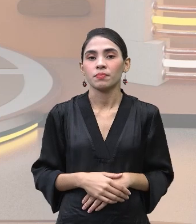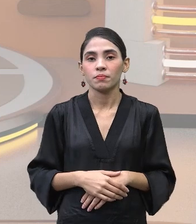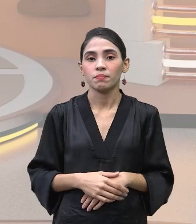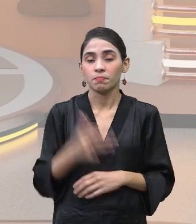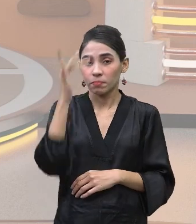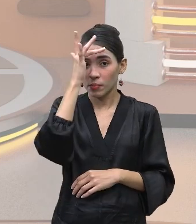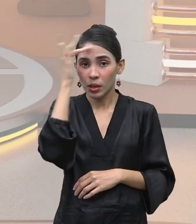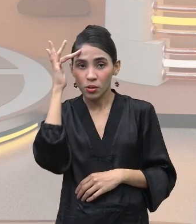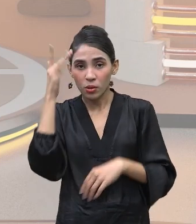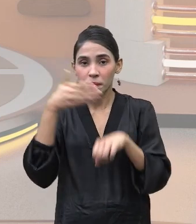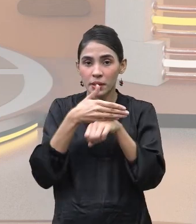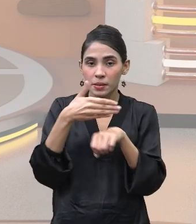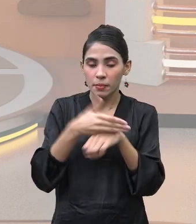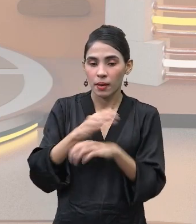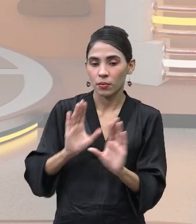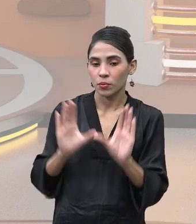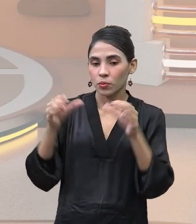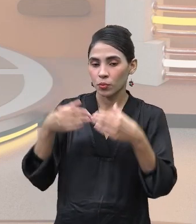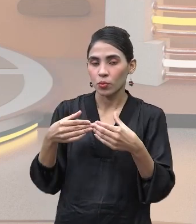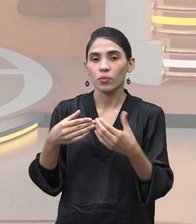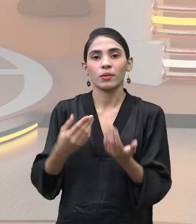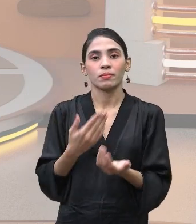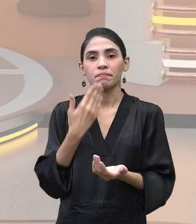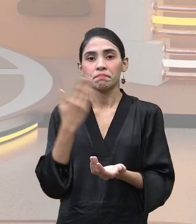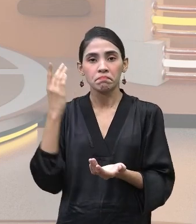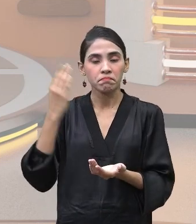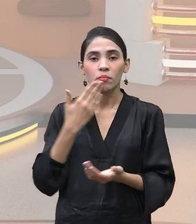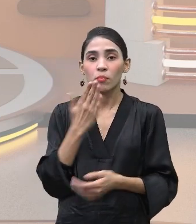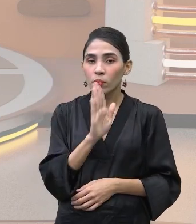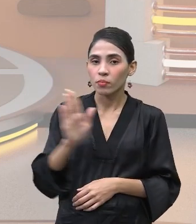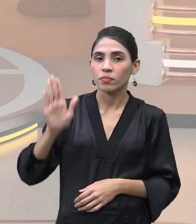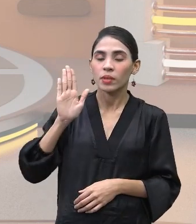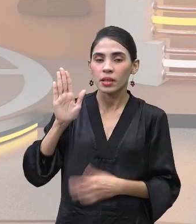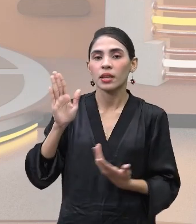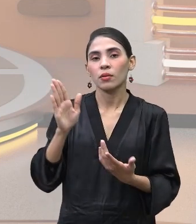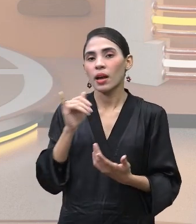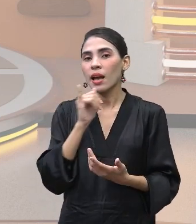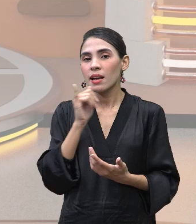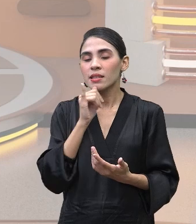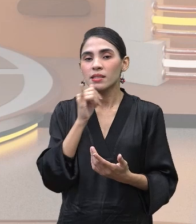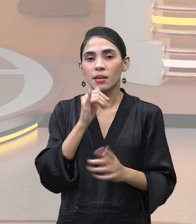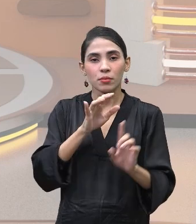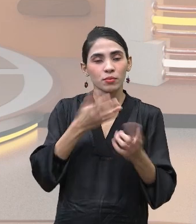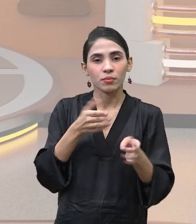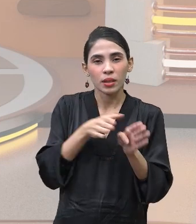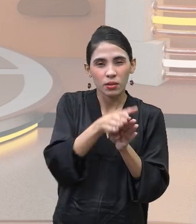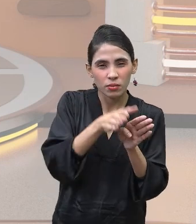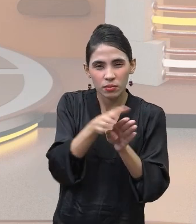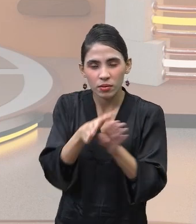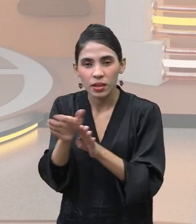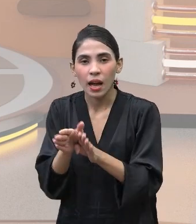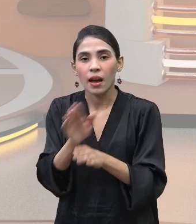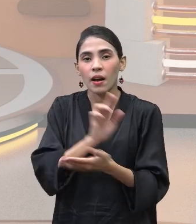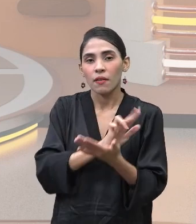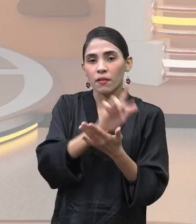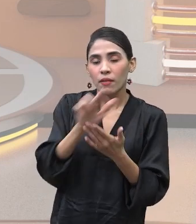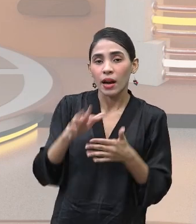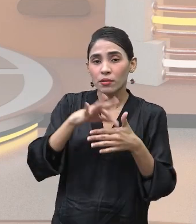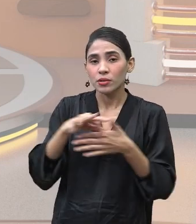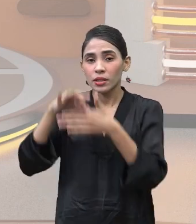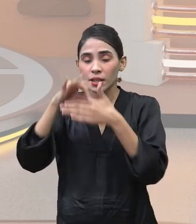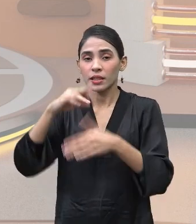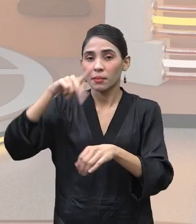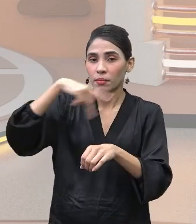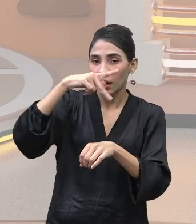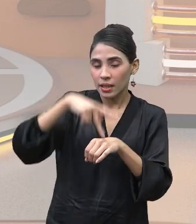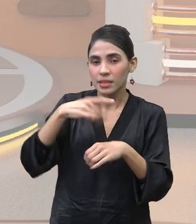né, eles se comprometeram em sensibilizar os líderes de vários países sobre a questão